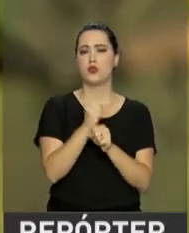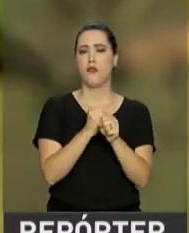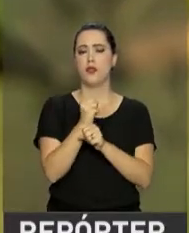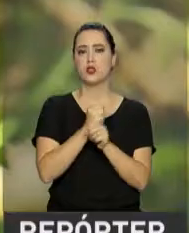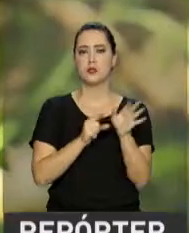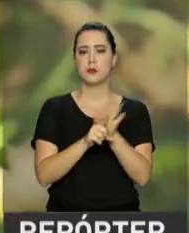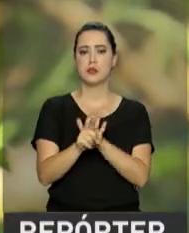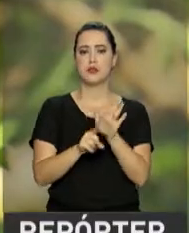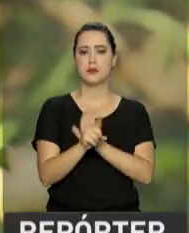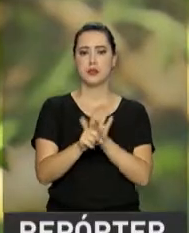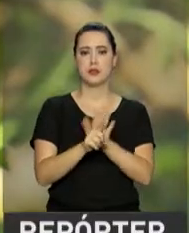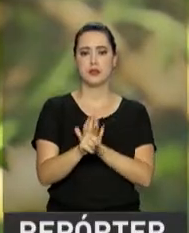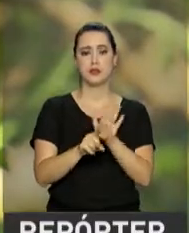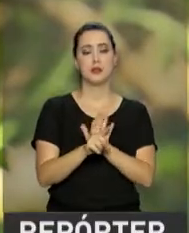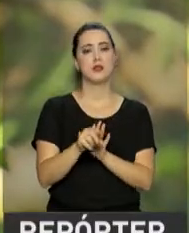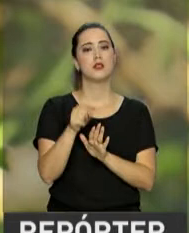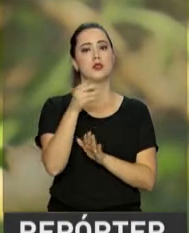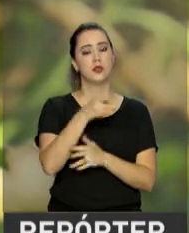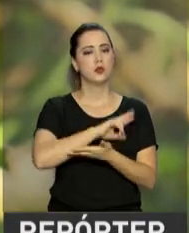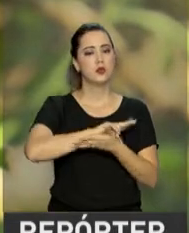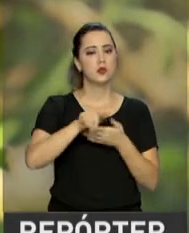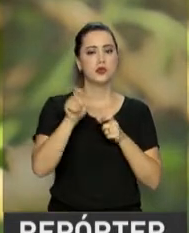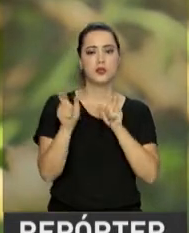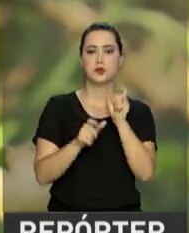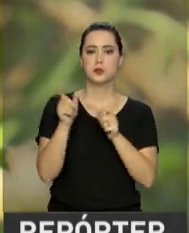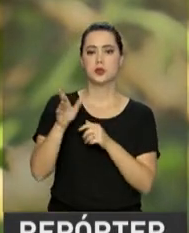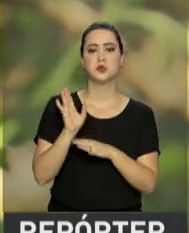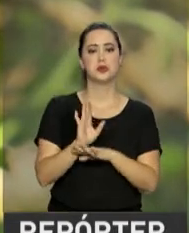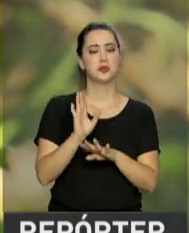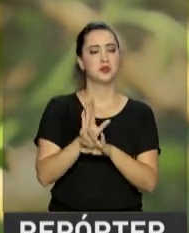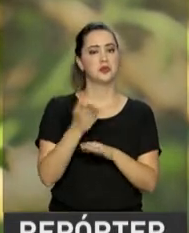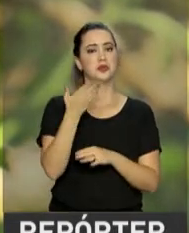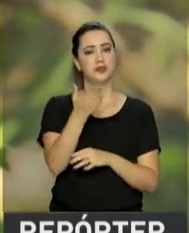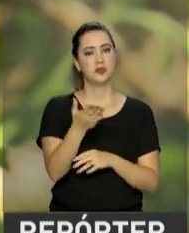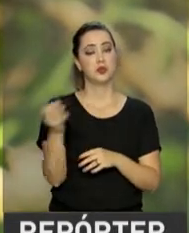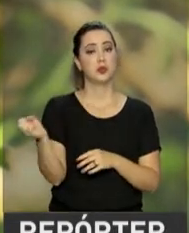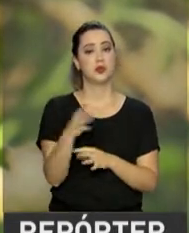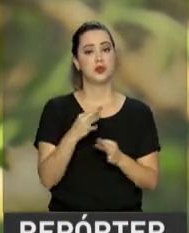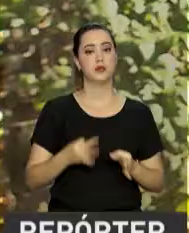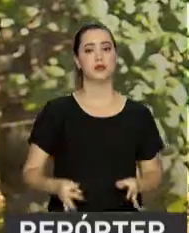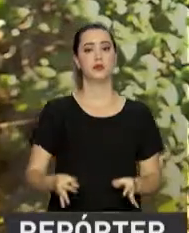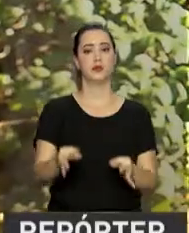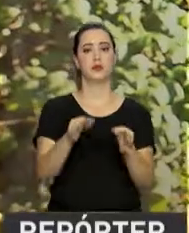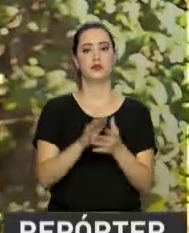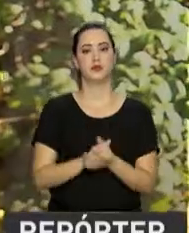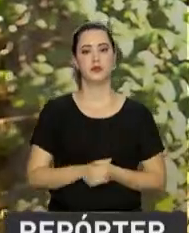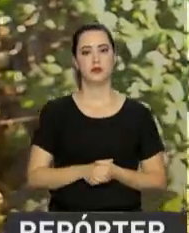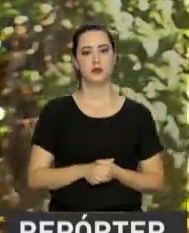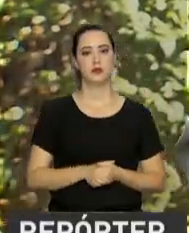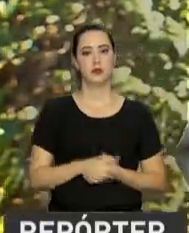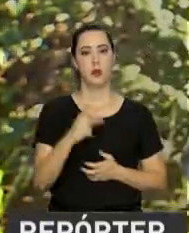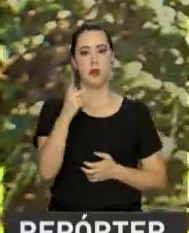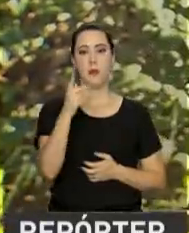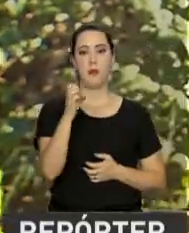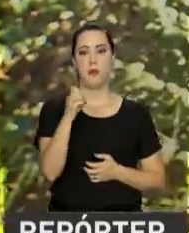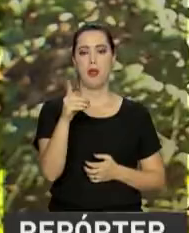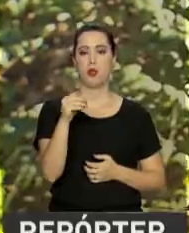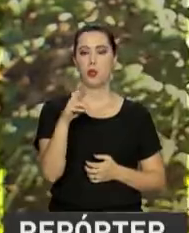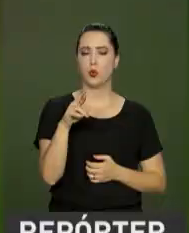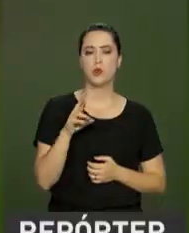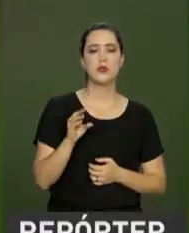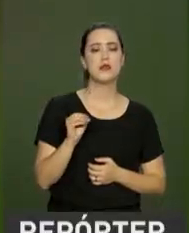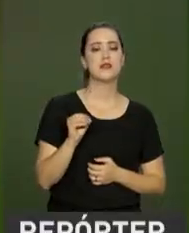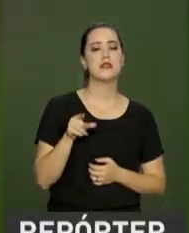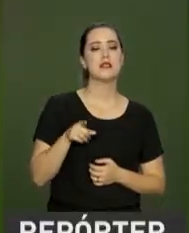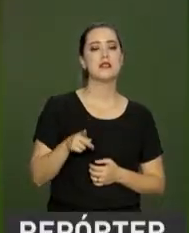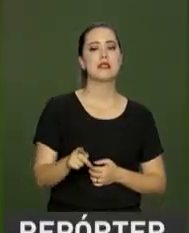embrapa milhares de produtores rurais já foram beneficiados pela tecnologia seu pedro sempre foi agricultor